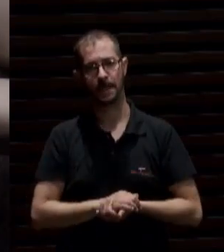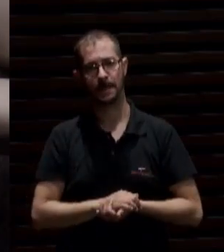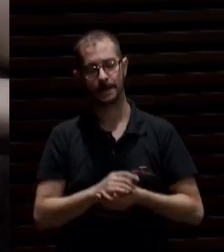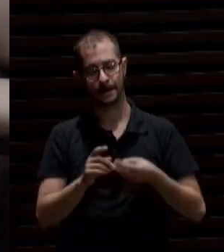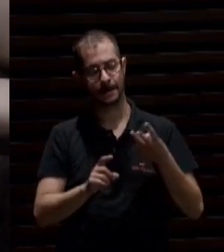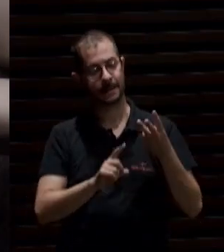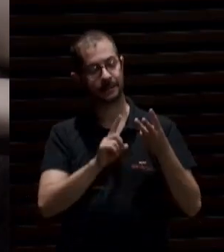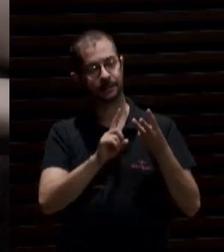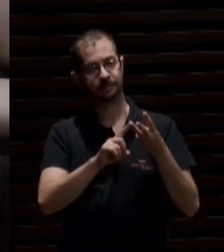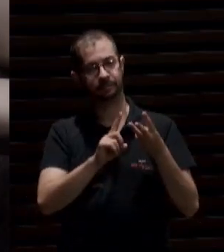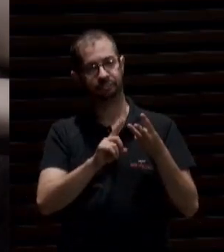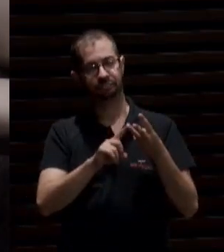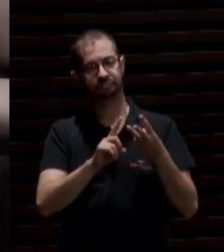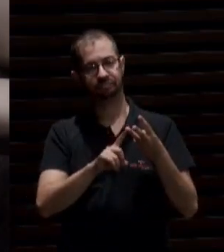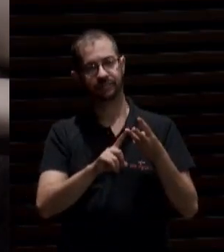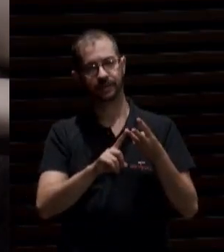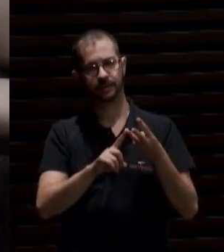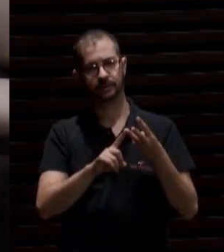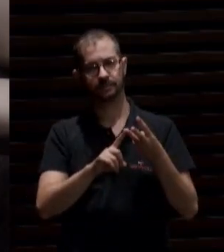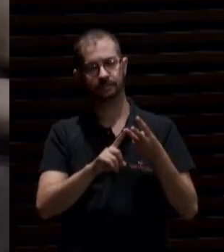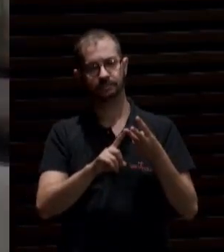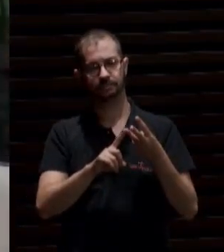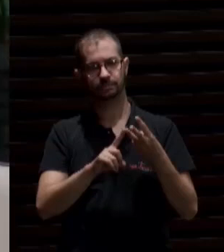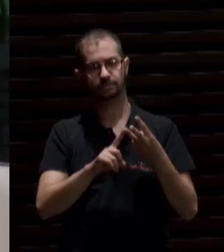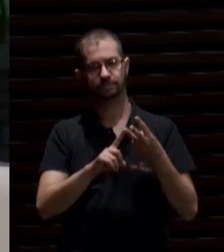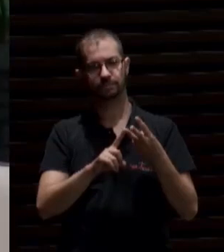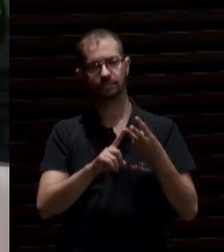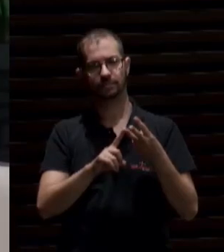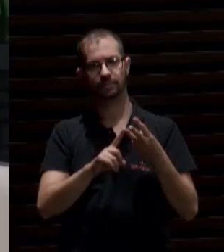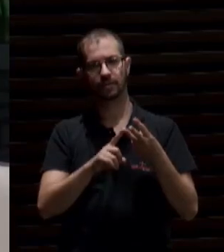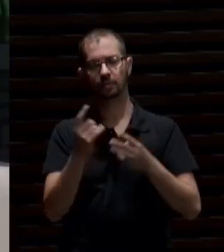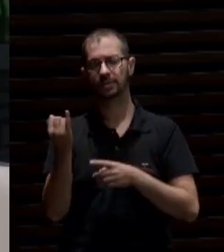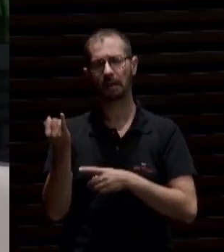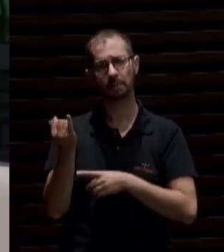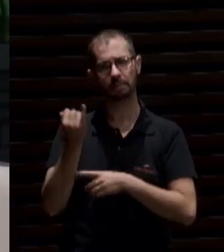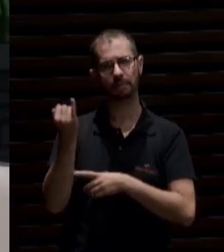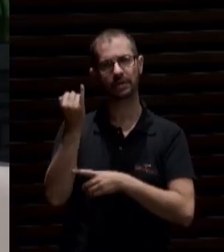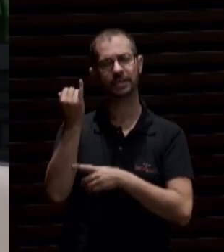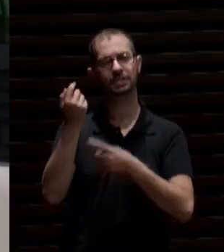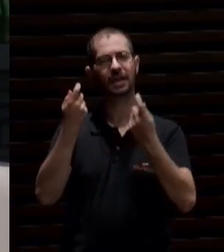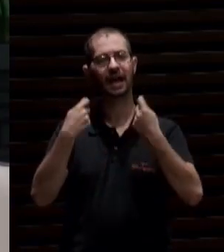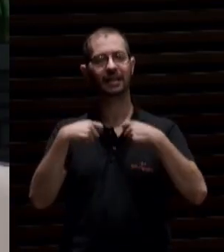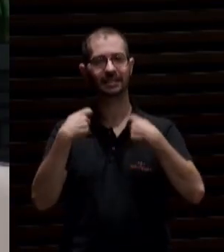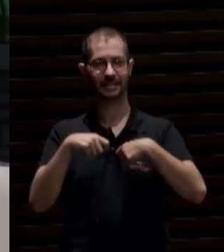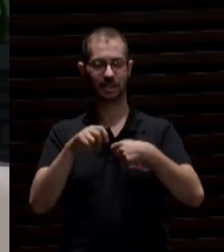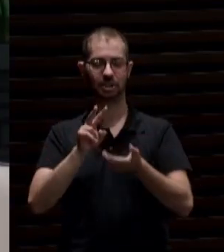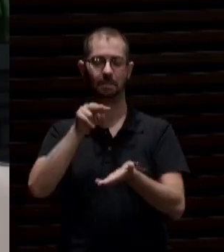Terceiro ponto. Algo muito importante é a necessidade de nós fazermos parte de uma igreja